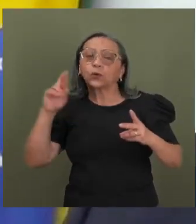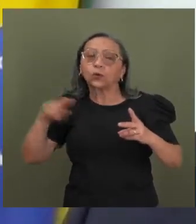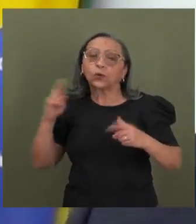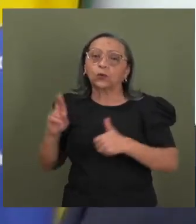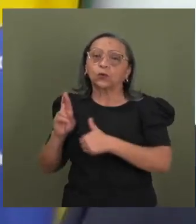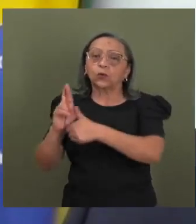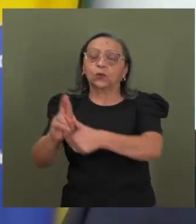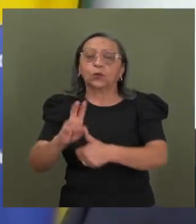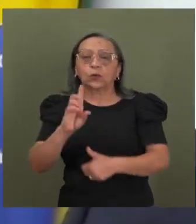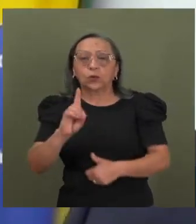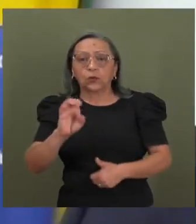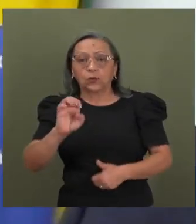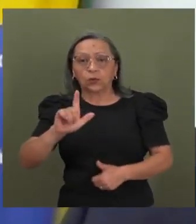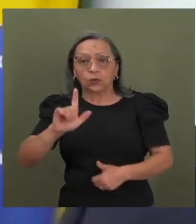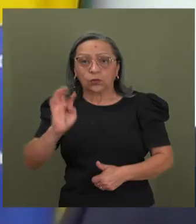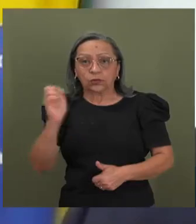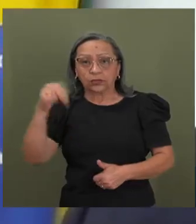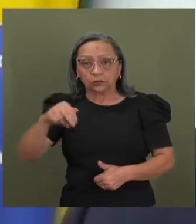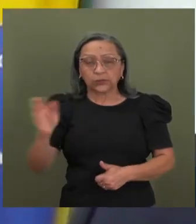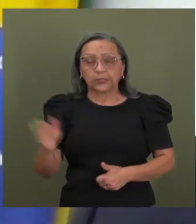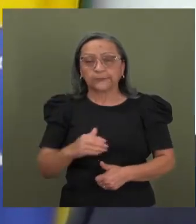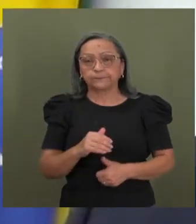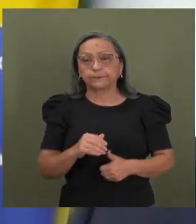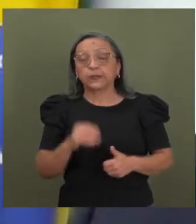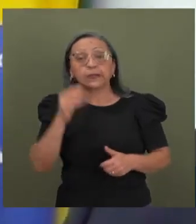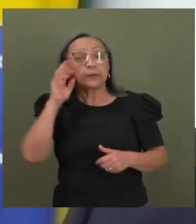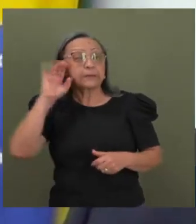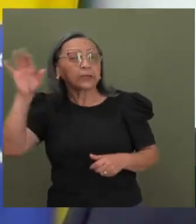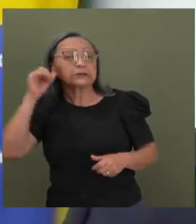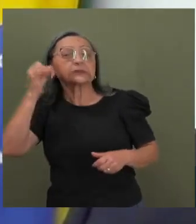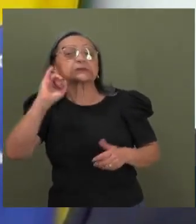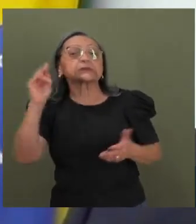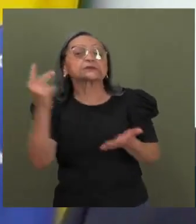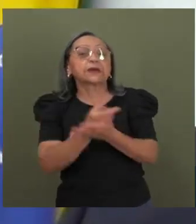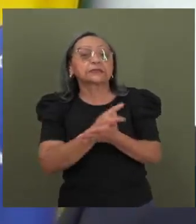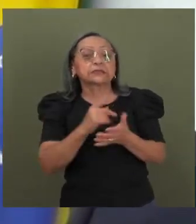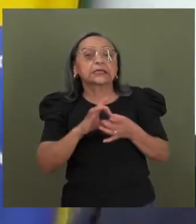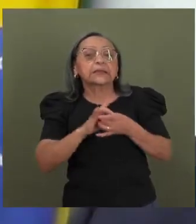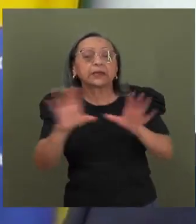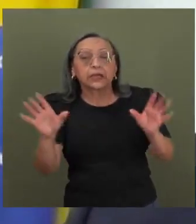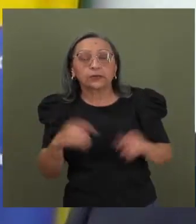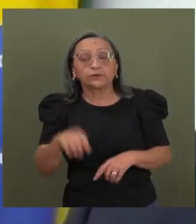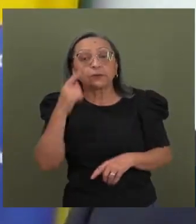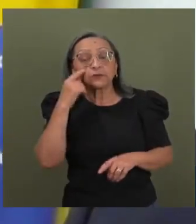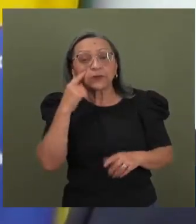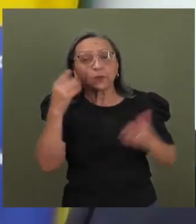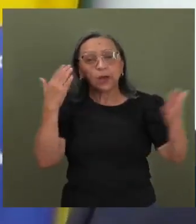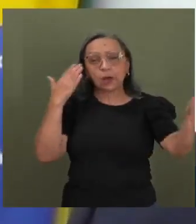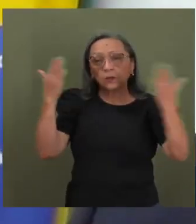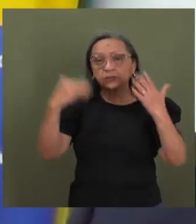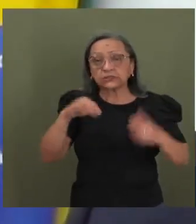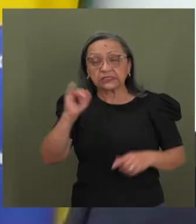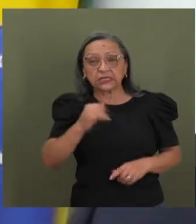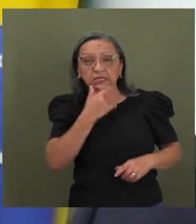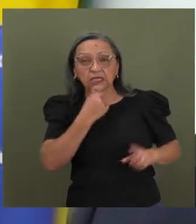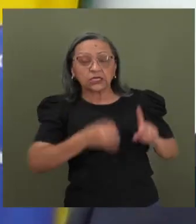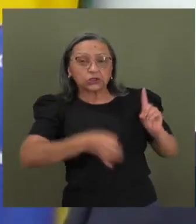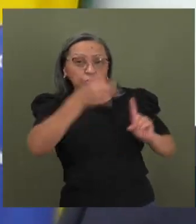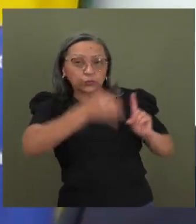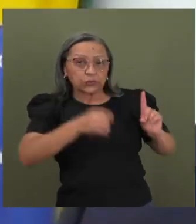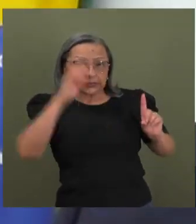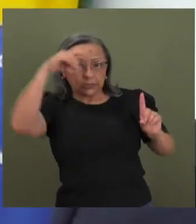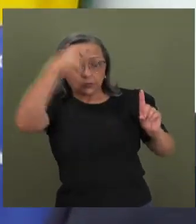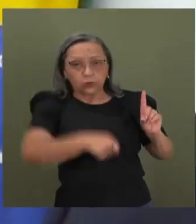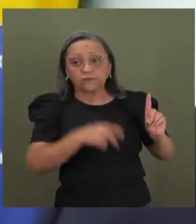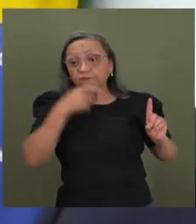Dallagnol. Imagina aí, imagina o escândalo. Vamos lá. Vamos fazer aqui uma suposição. Se o juiz Sérgio Moro dissesse: